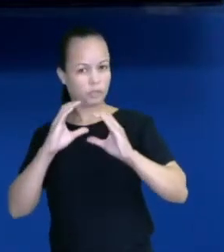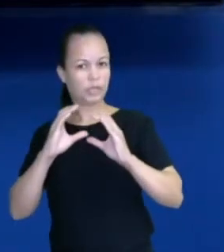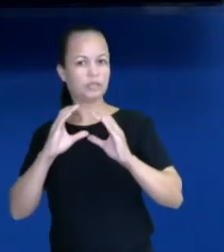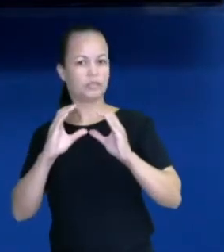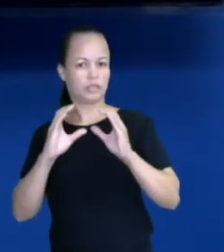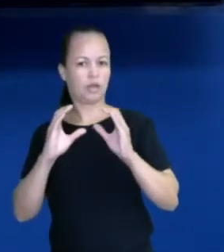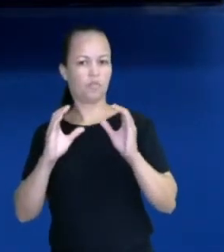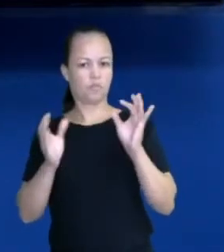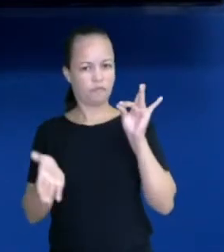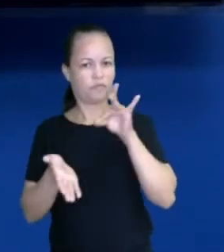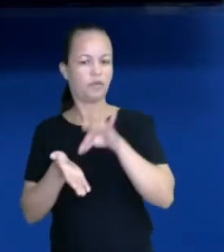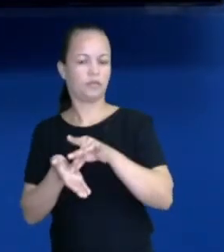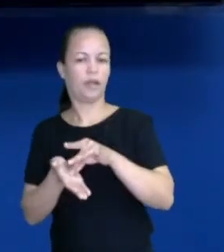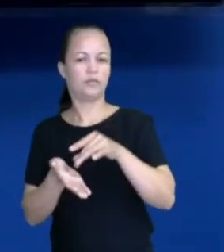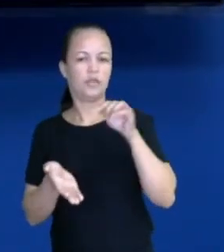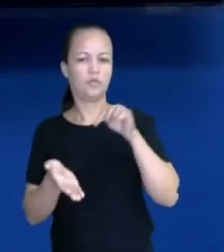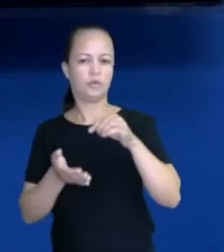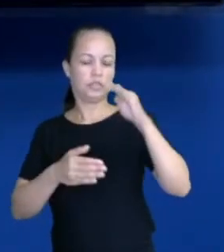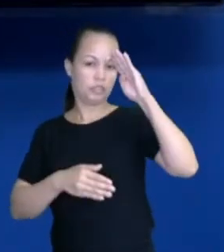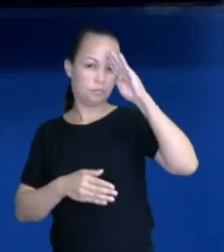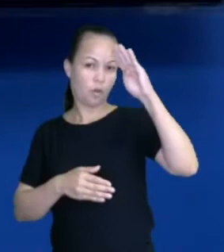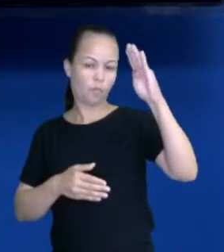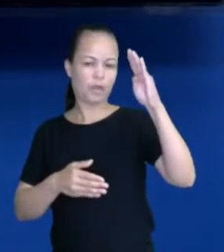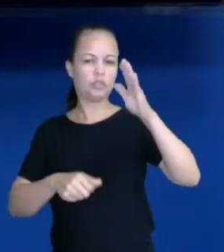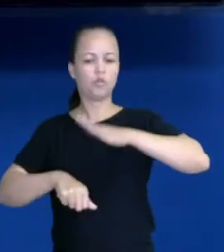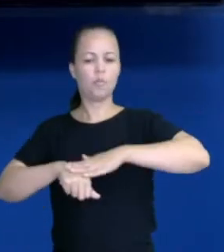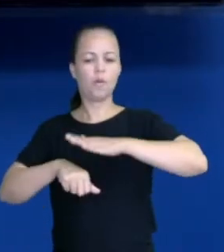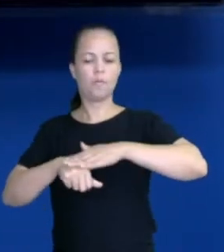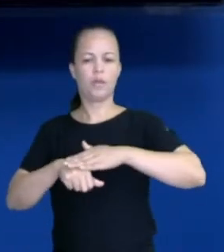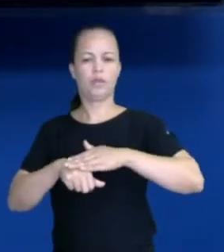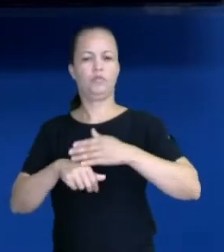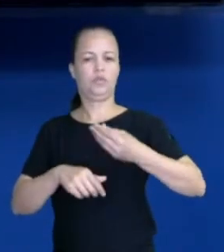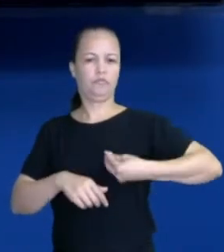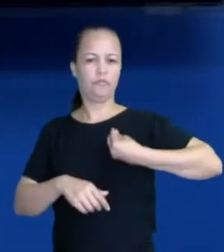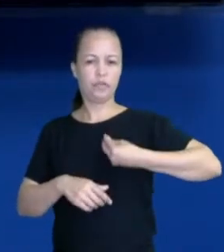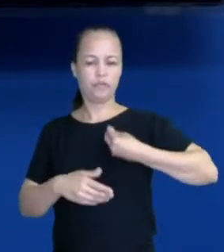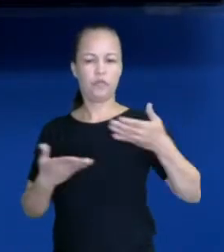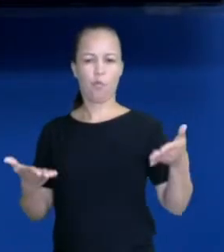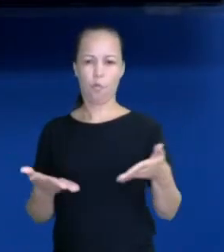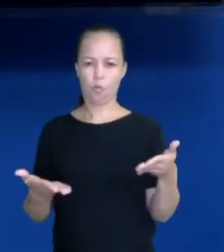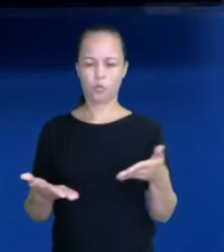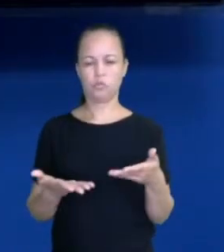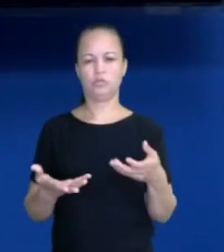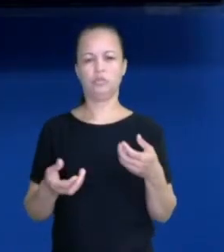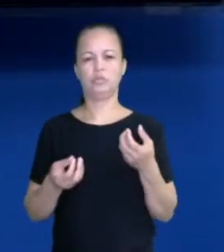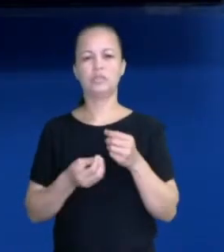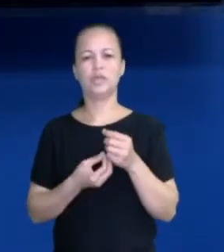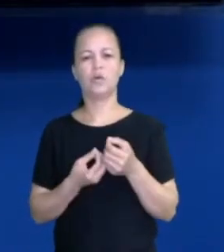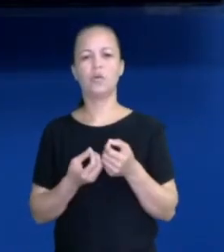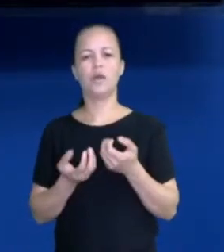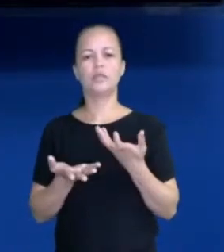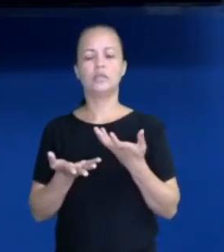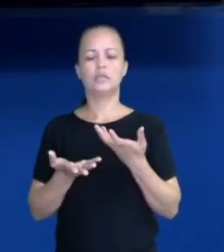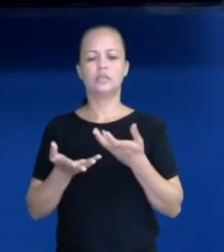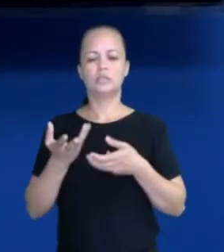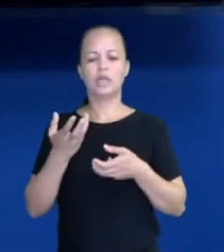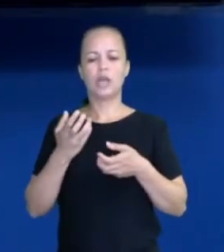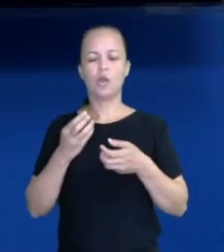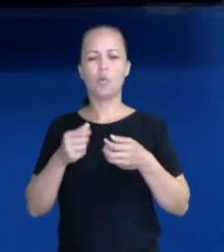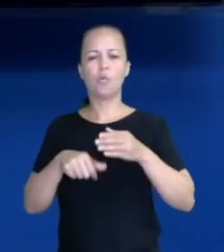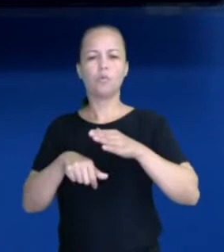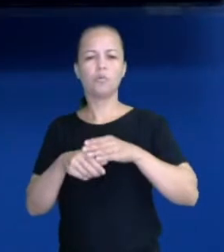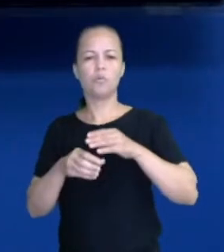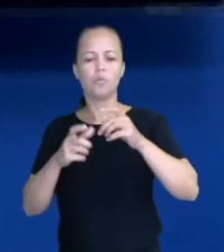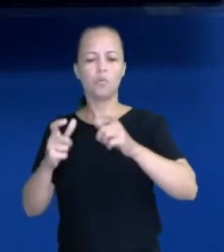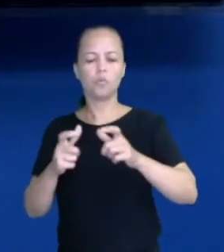fato. Principalmente nos momentos em que estamos vivendo, é um meio em que a gente consegue sempre recorrer